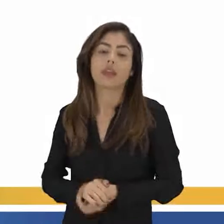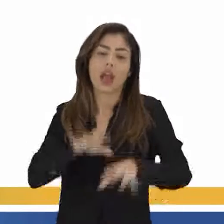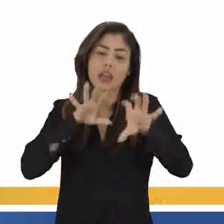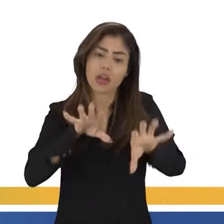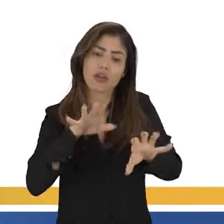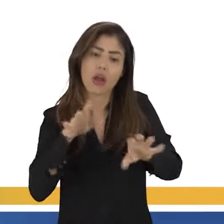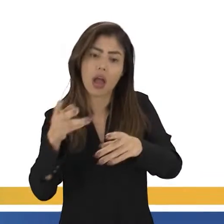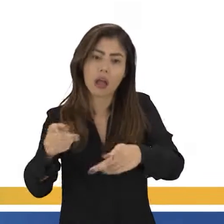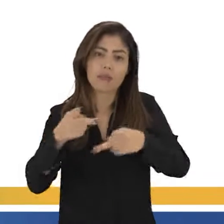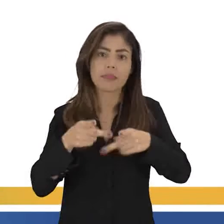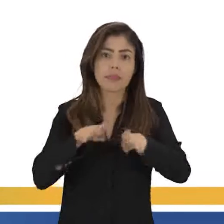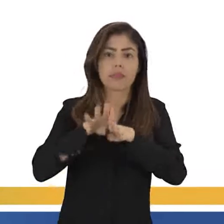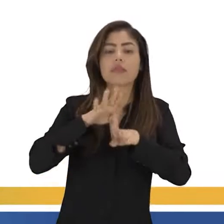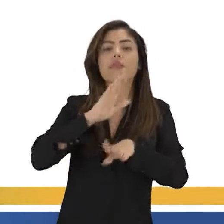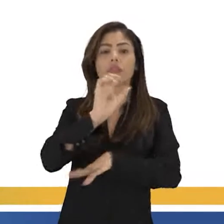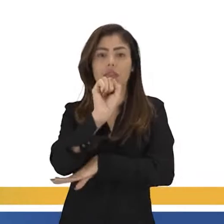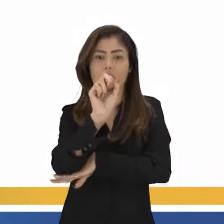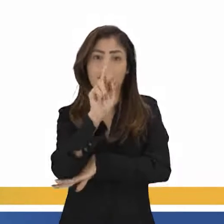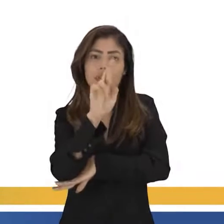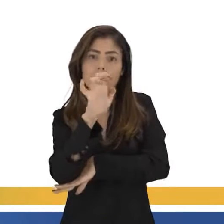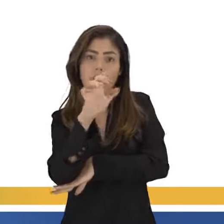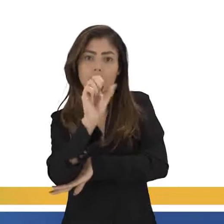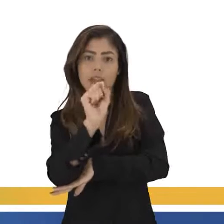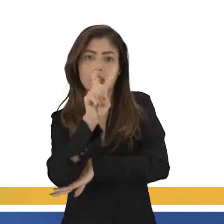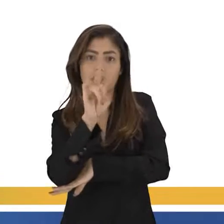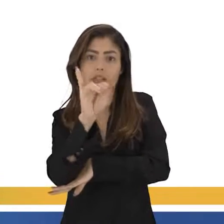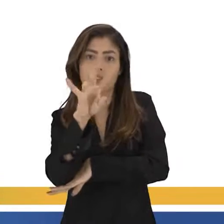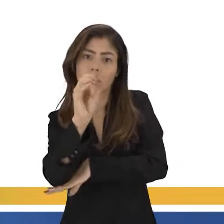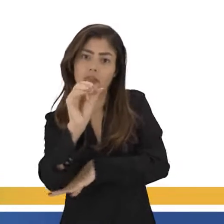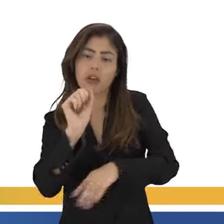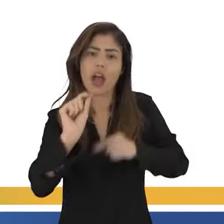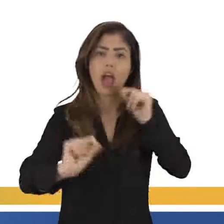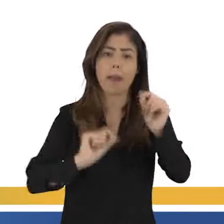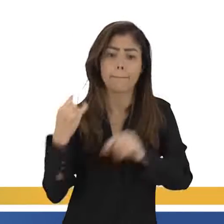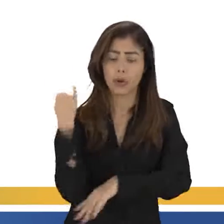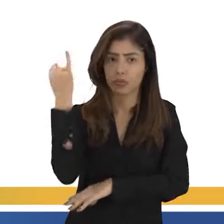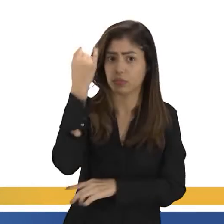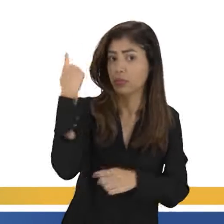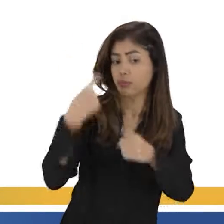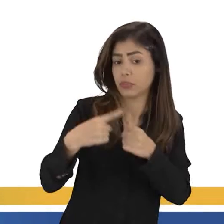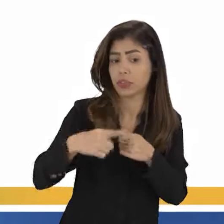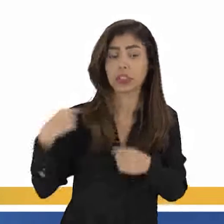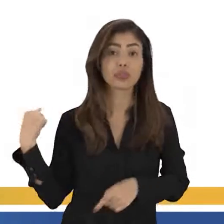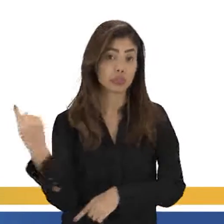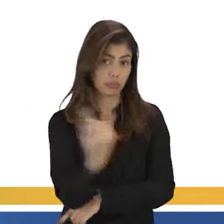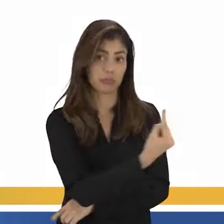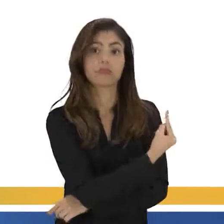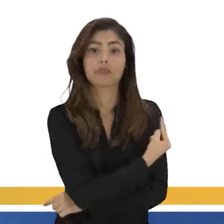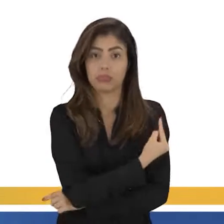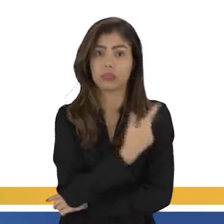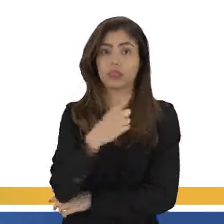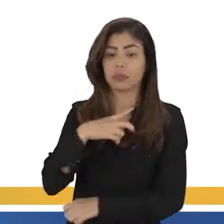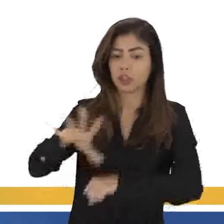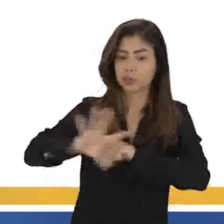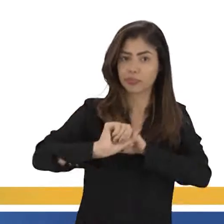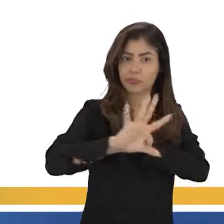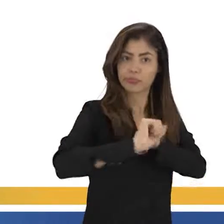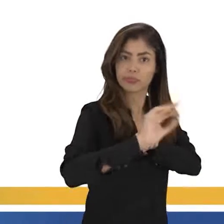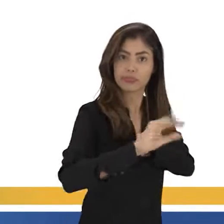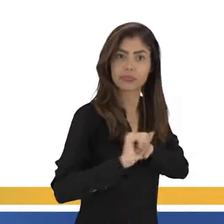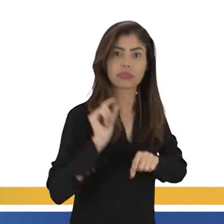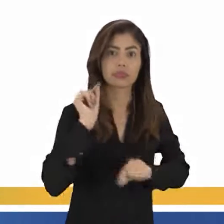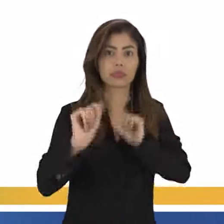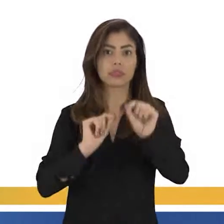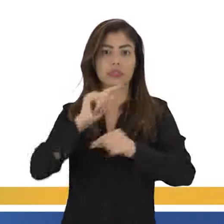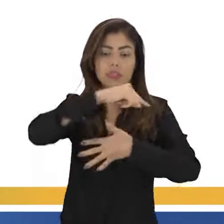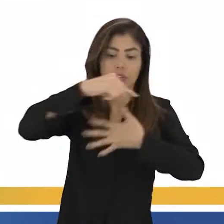da participação dos seres vivos é fundamental porque nós adquirimos